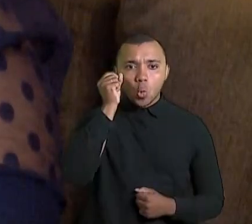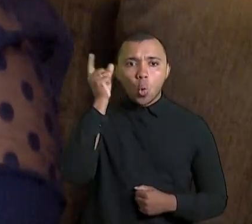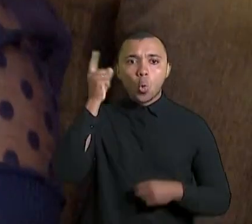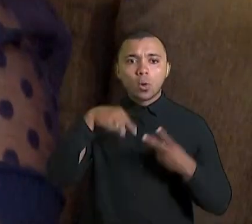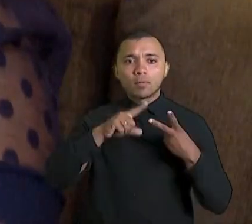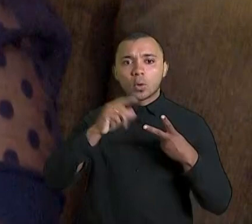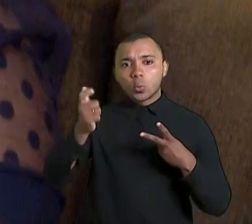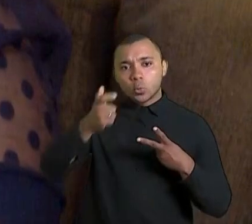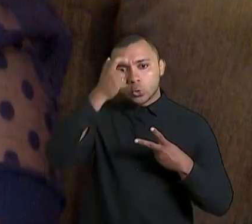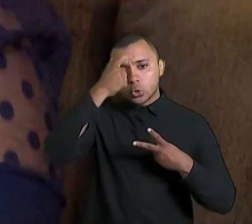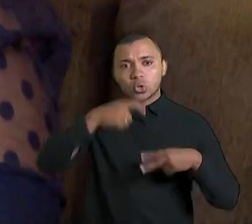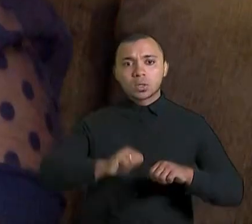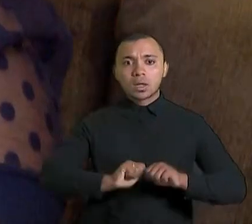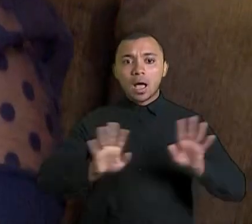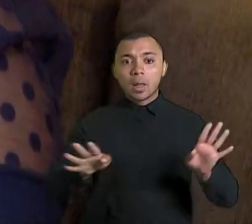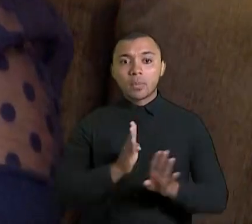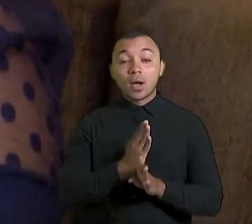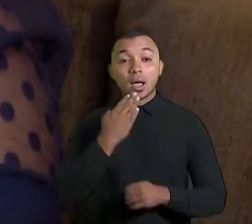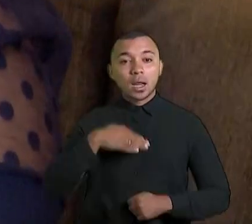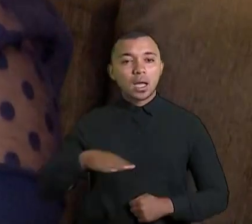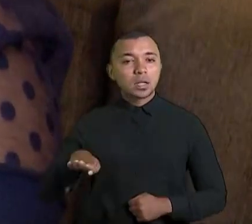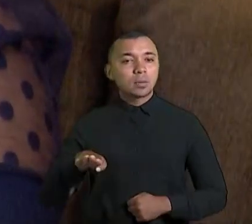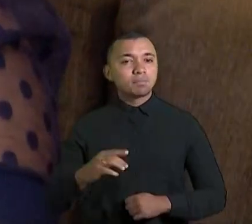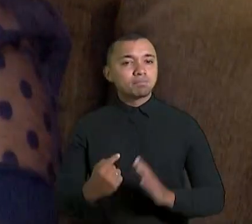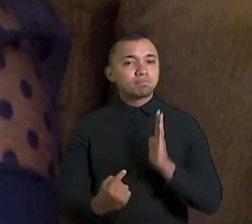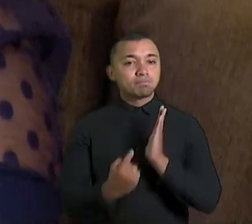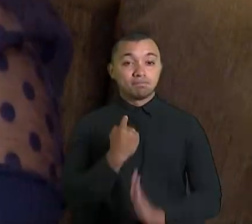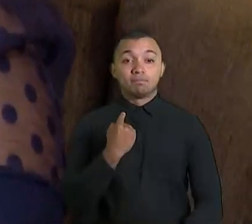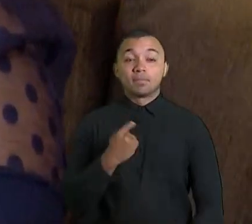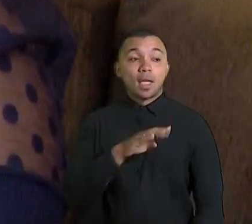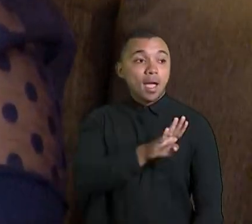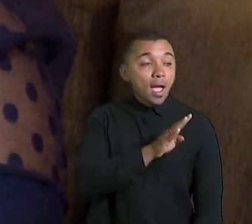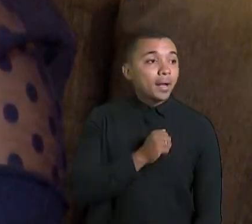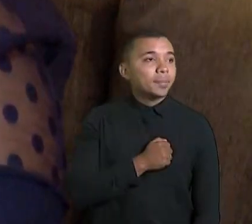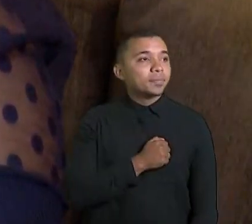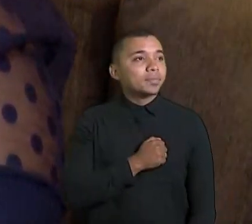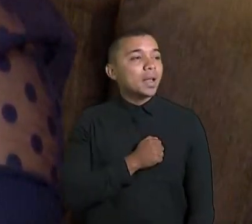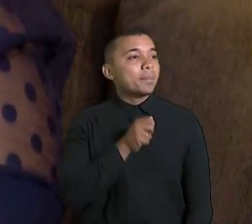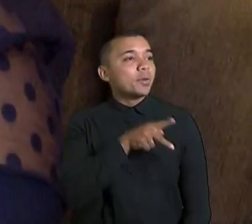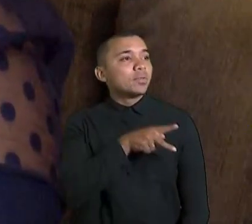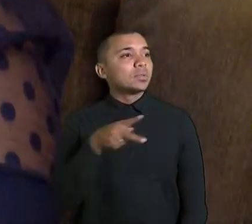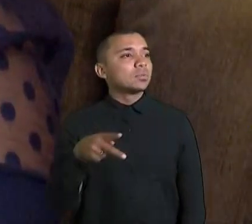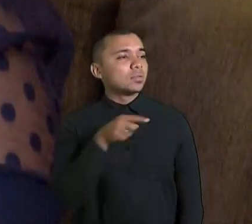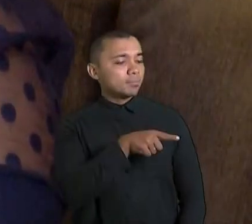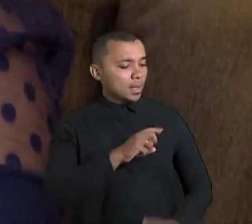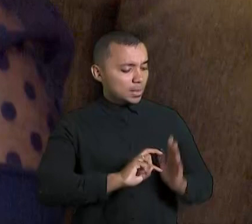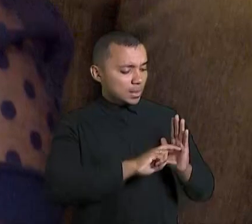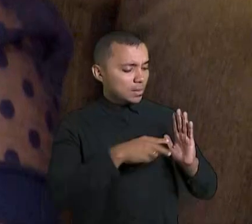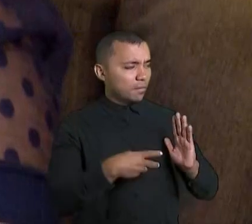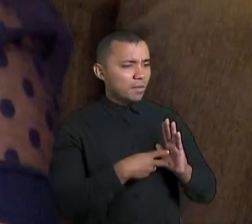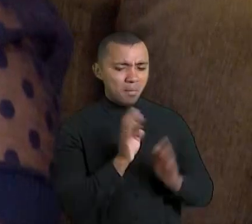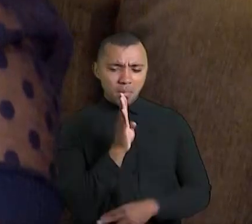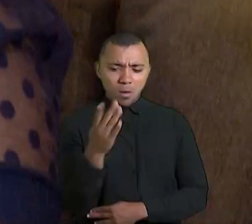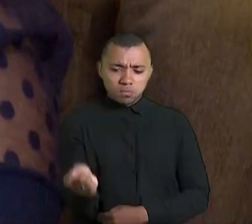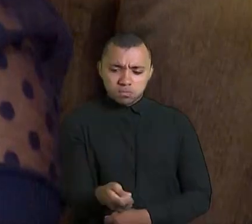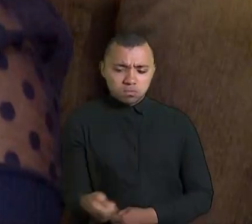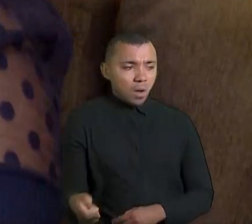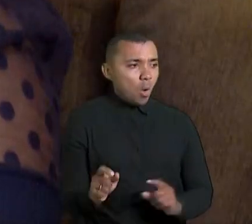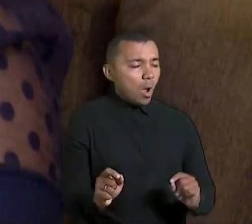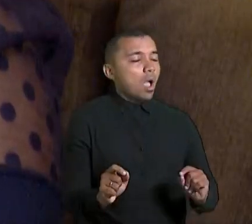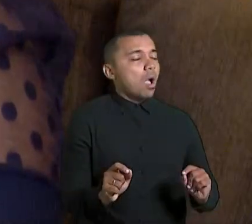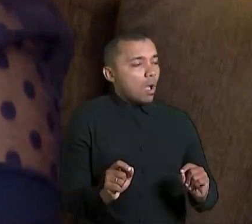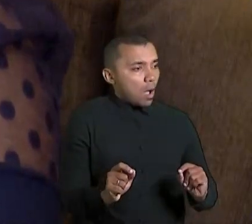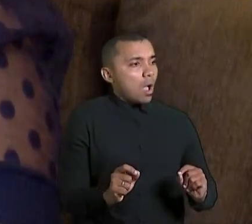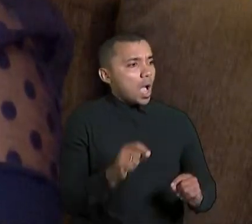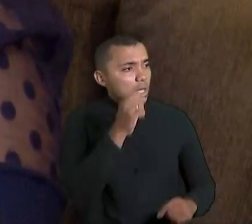nós. Porque as crianças perguntam a mim, no caso, tia, o que é isso? Por que a bengala? Ah, você não